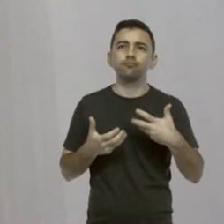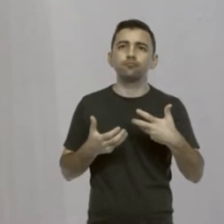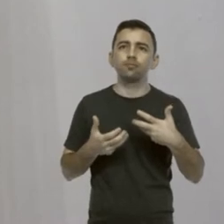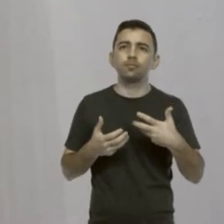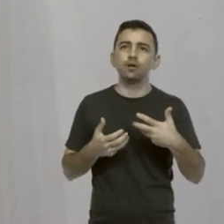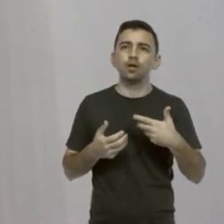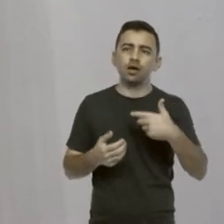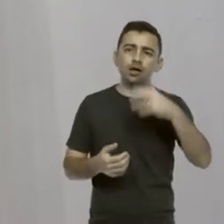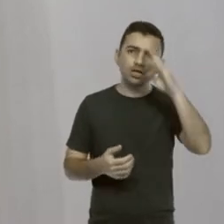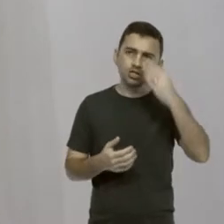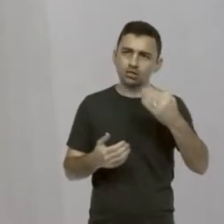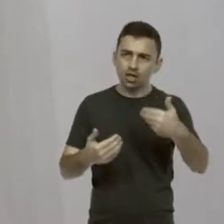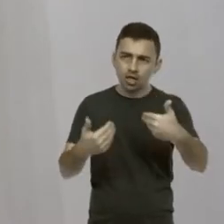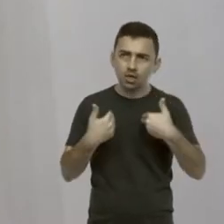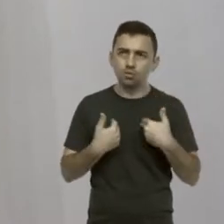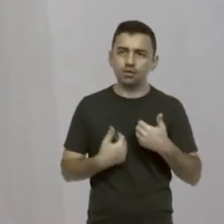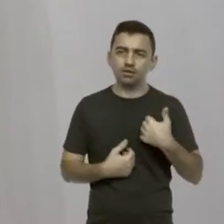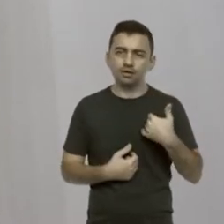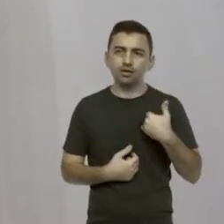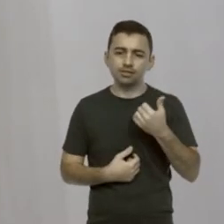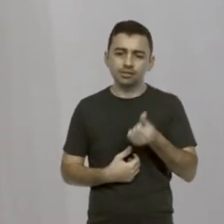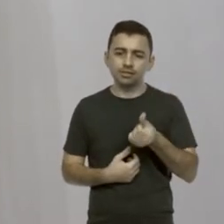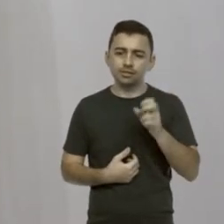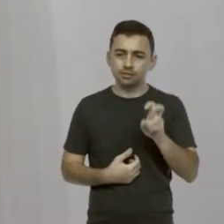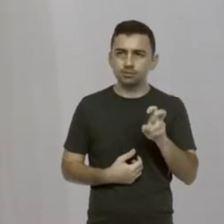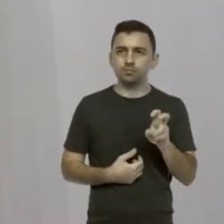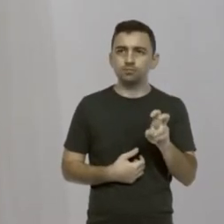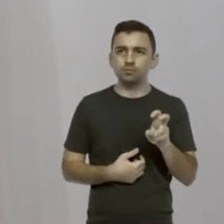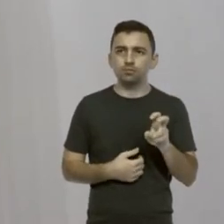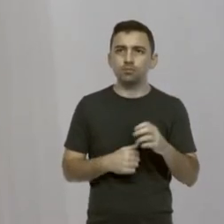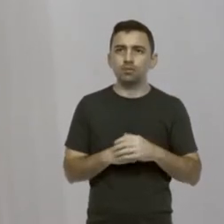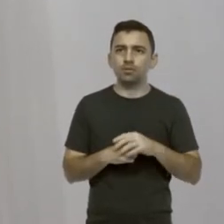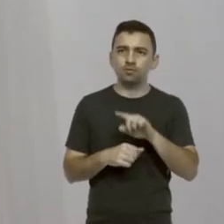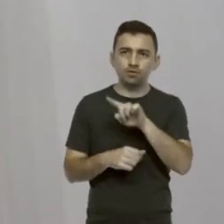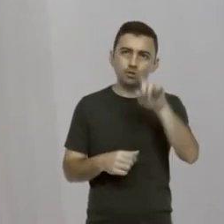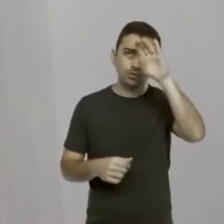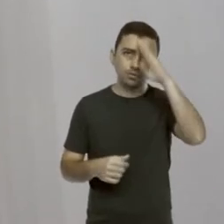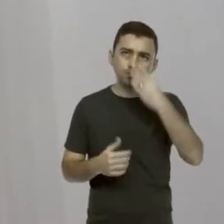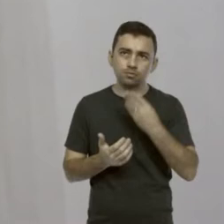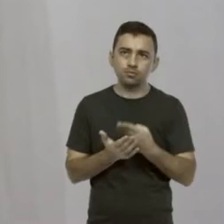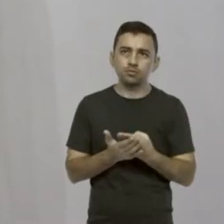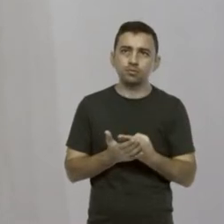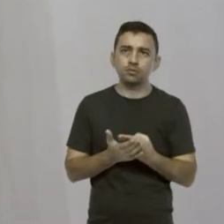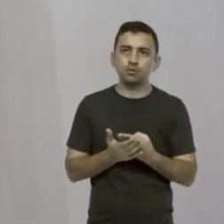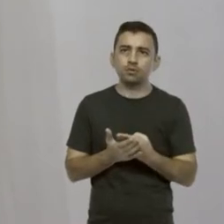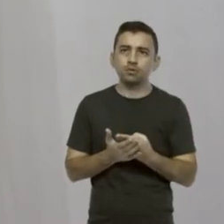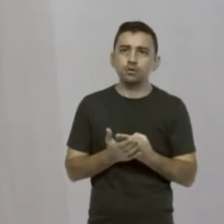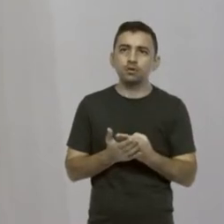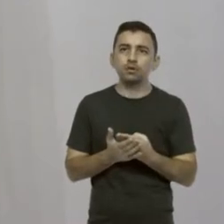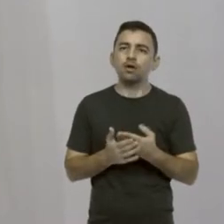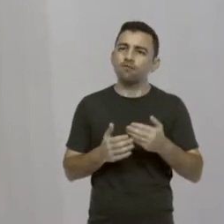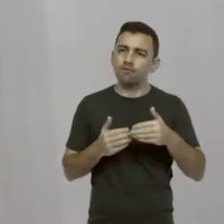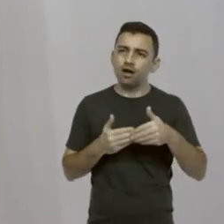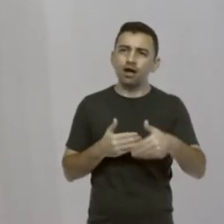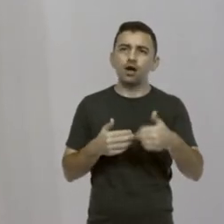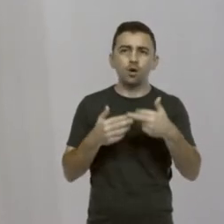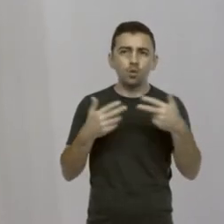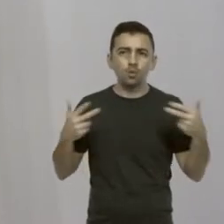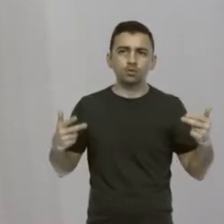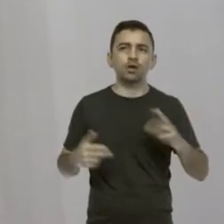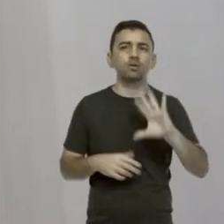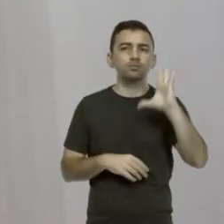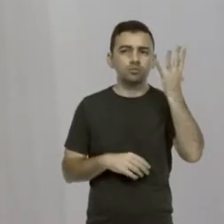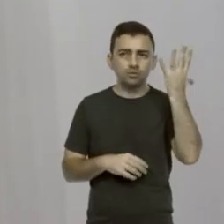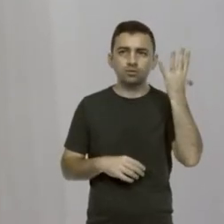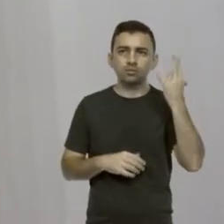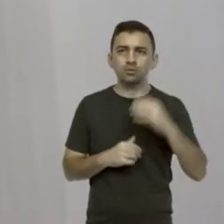Acreditem nesse homem que tem 65 anos. Tenham fé. Tenham fé que as coisas acontecem. A